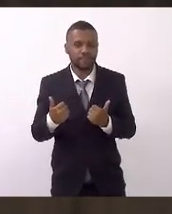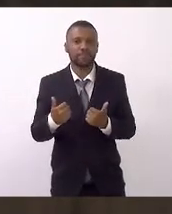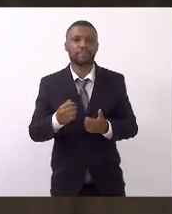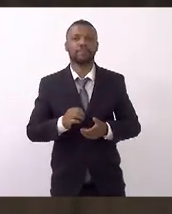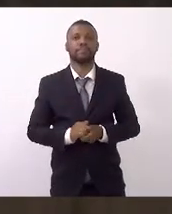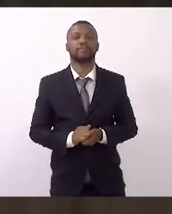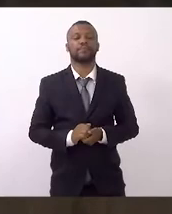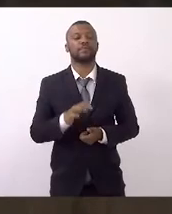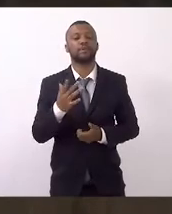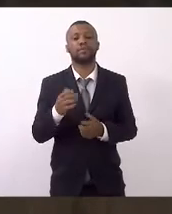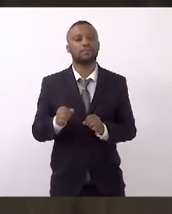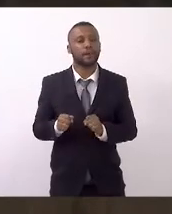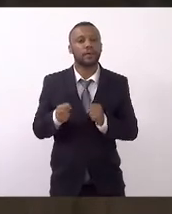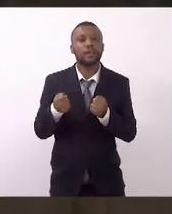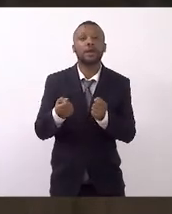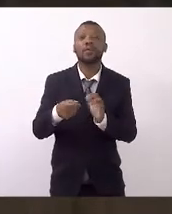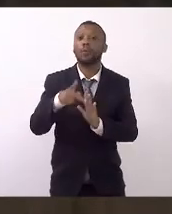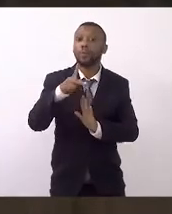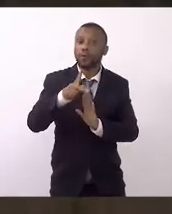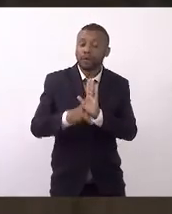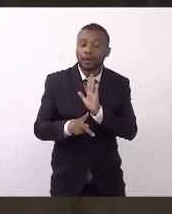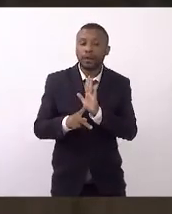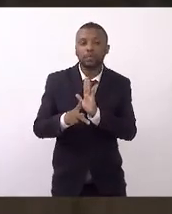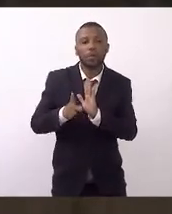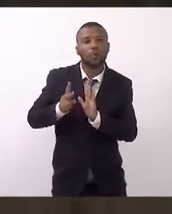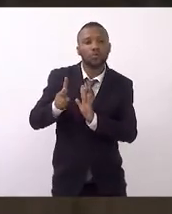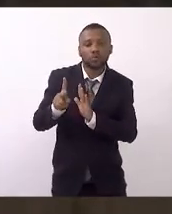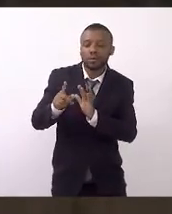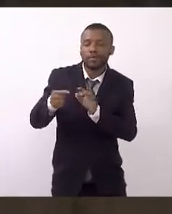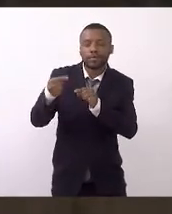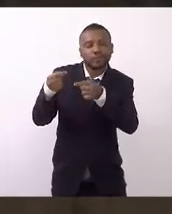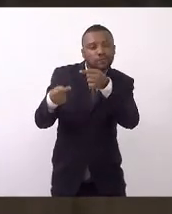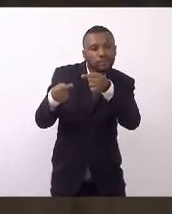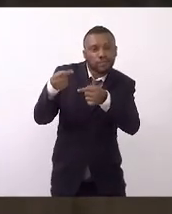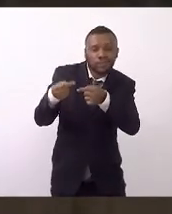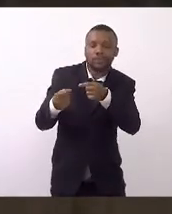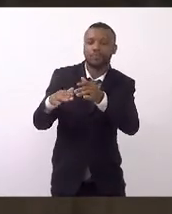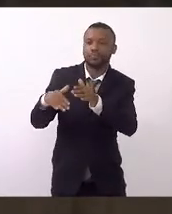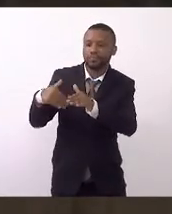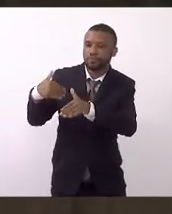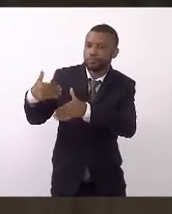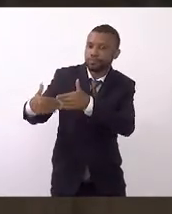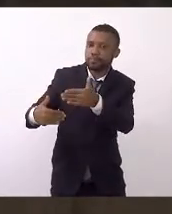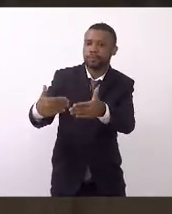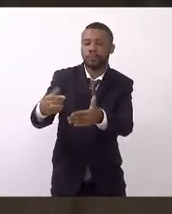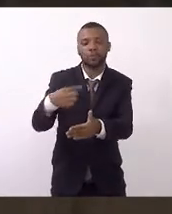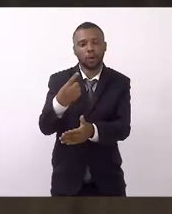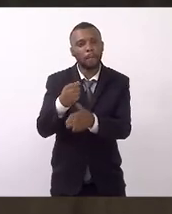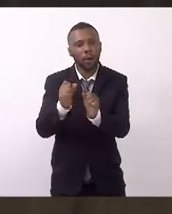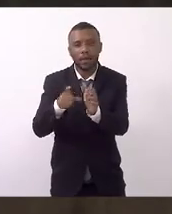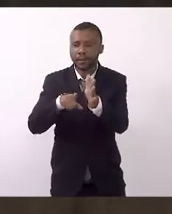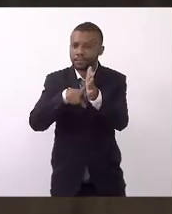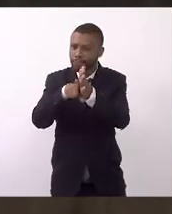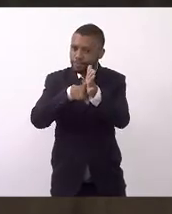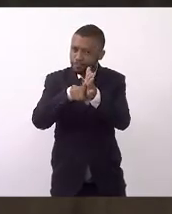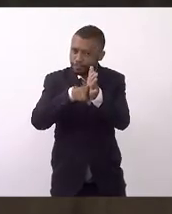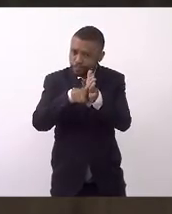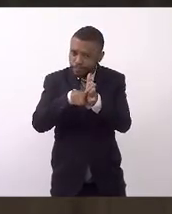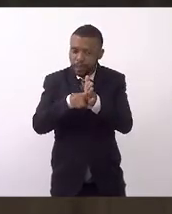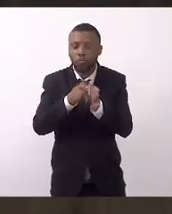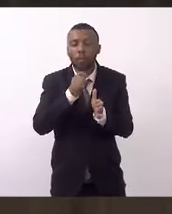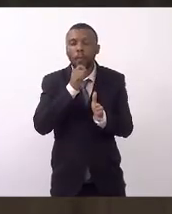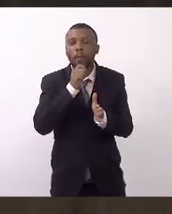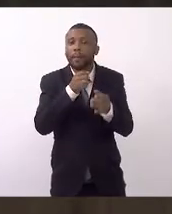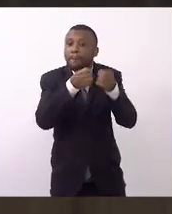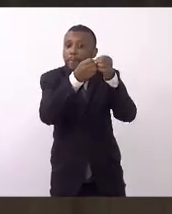Então, mas para garantir que o projeto continue tramitando e a gente possa fazer essas consultas, sem me comprometer